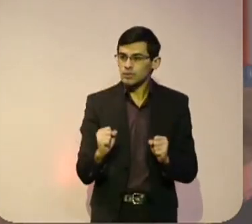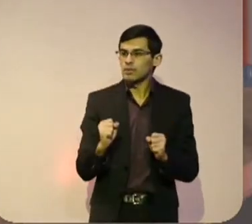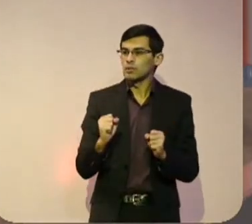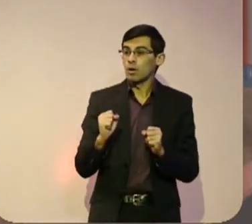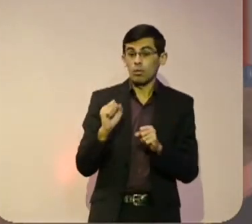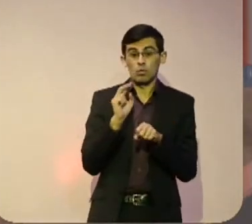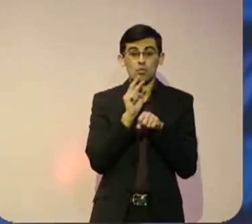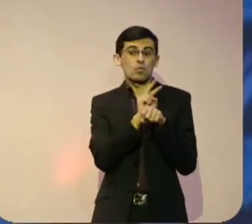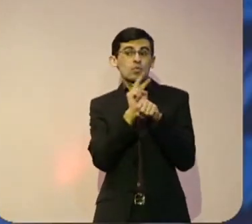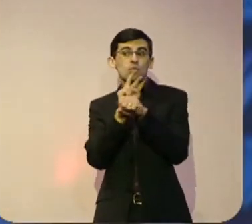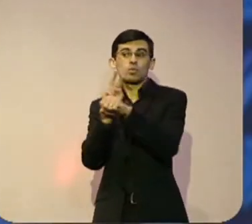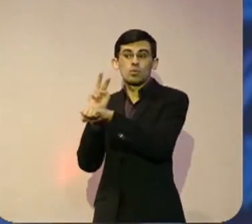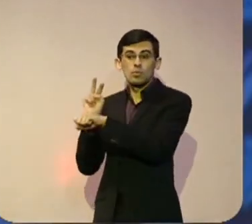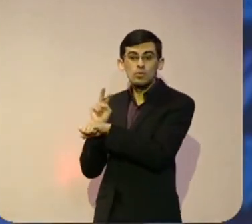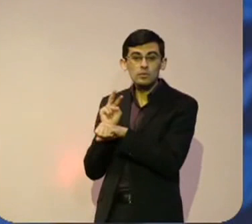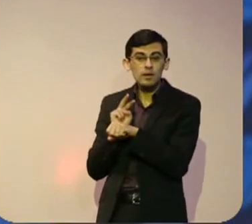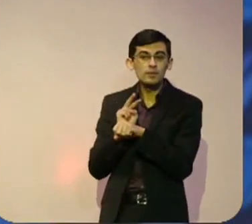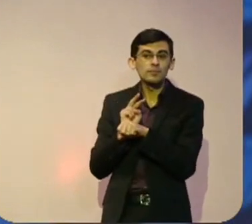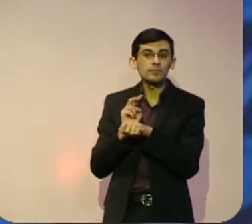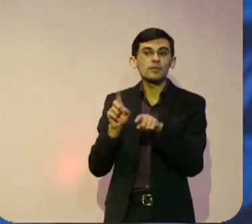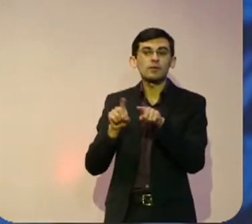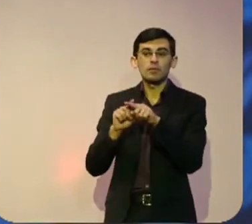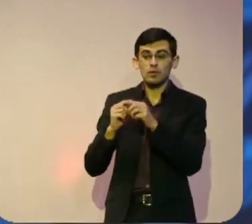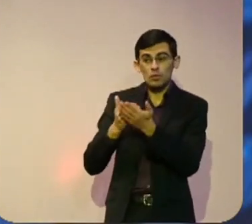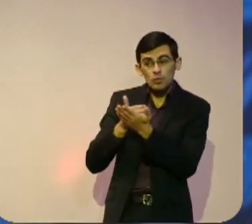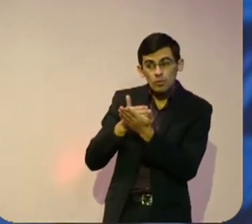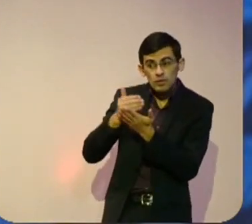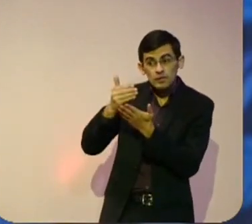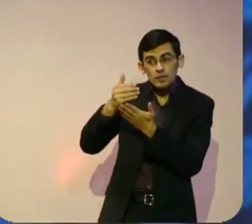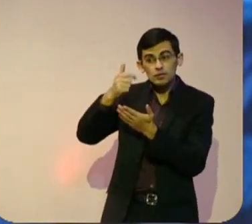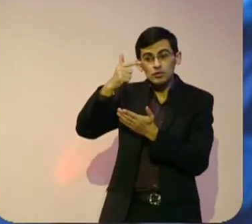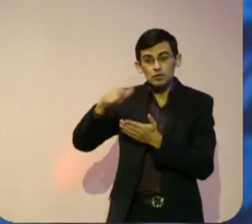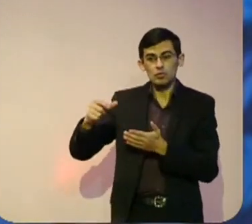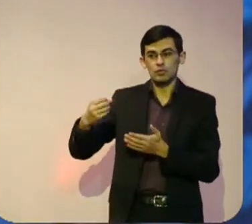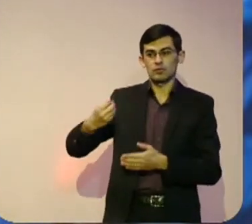com cuidados, retomar a nossa vida.